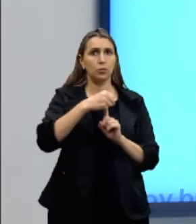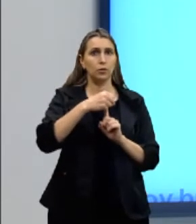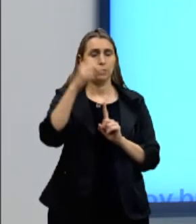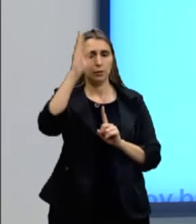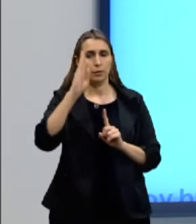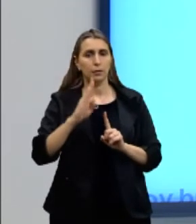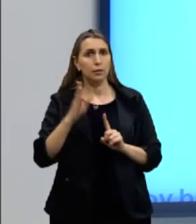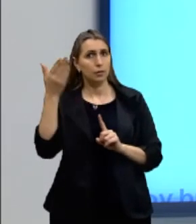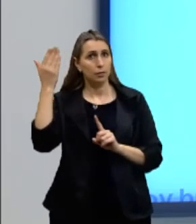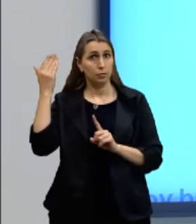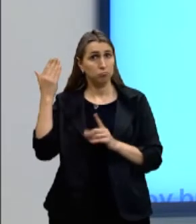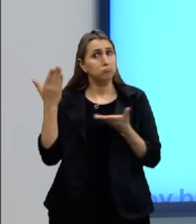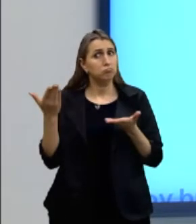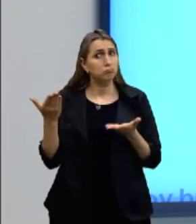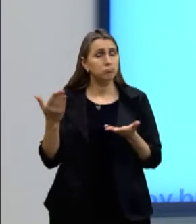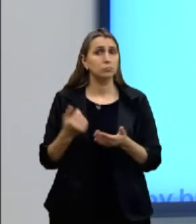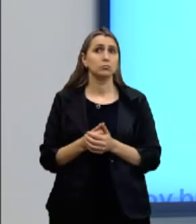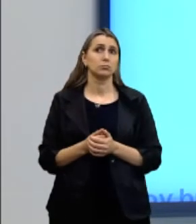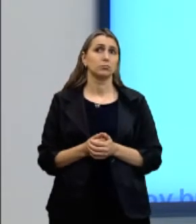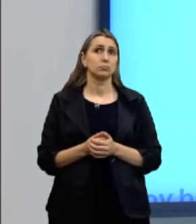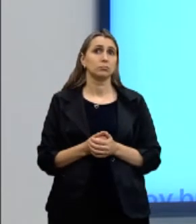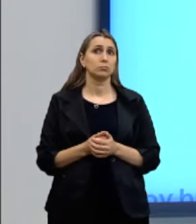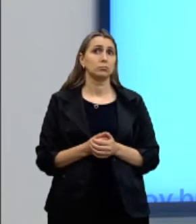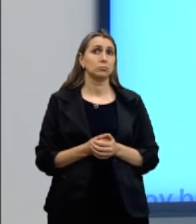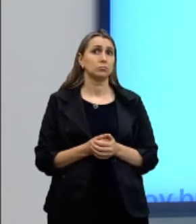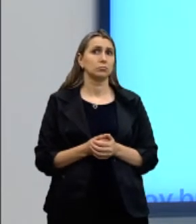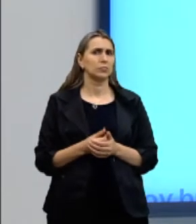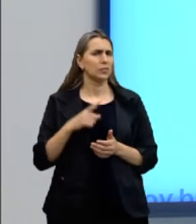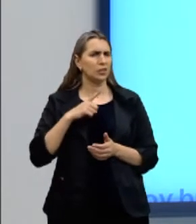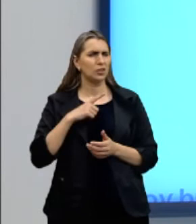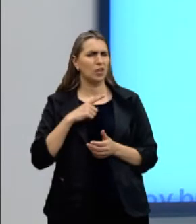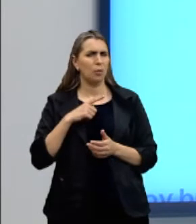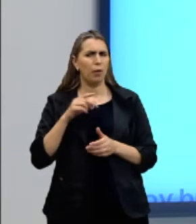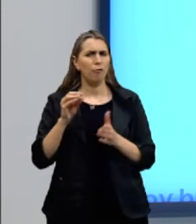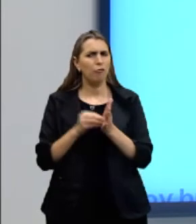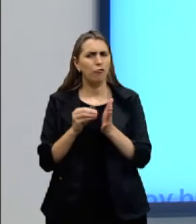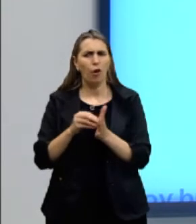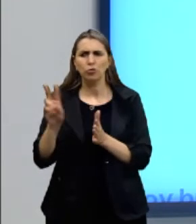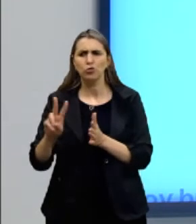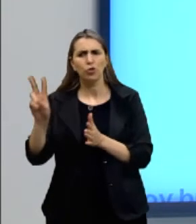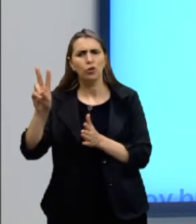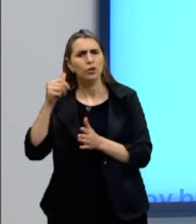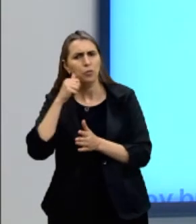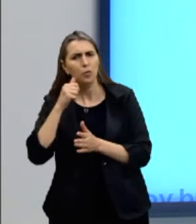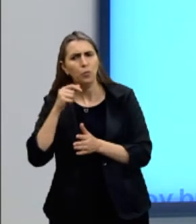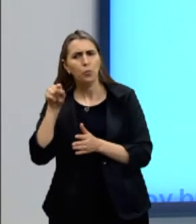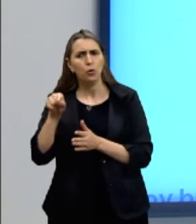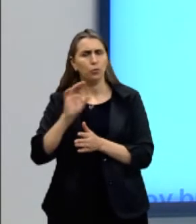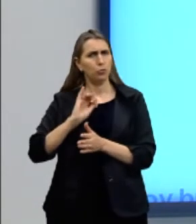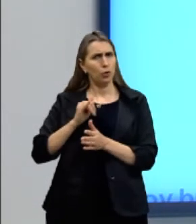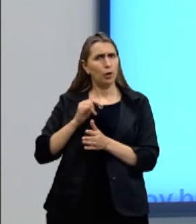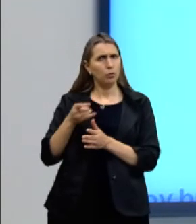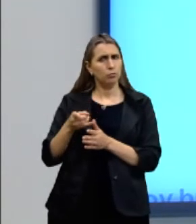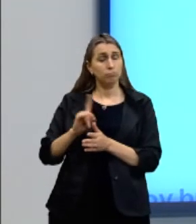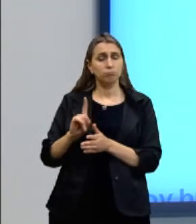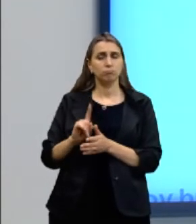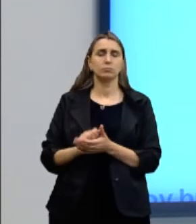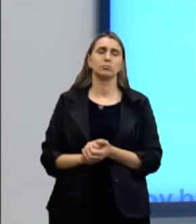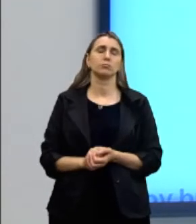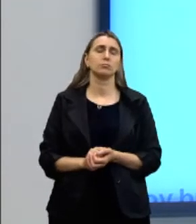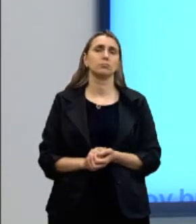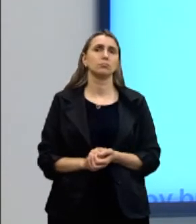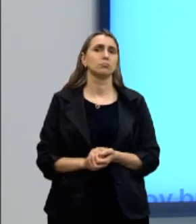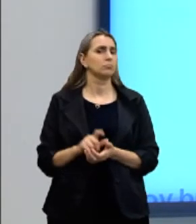da época é isso gente e há uma desvalorização da mulher por parte do narrador não